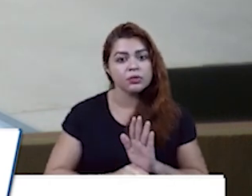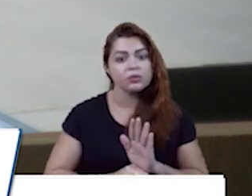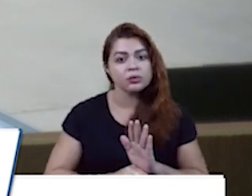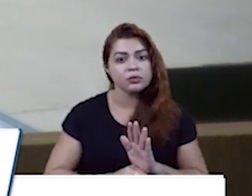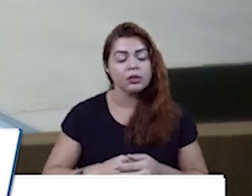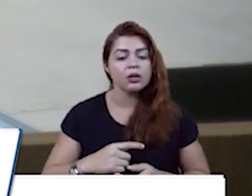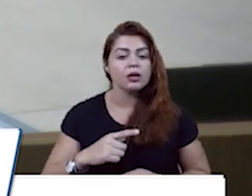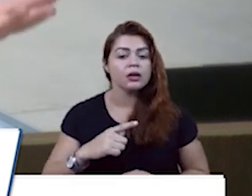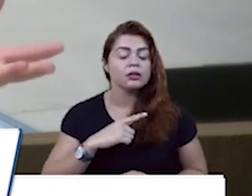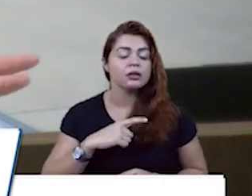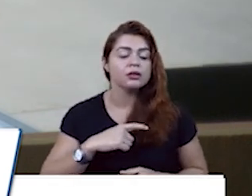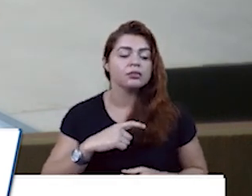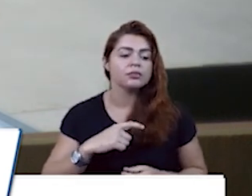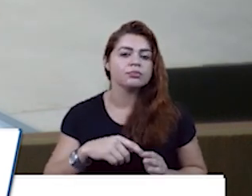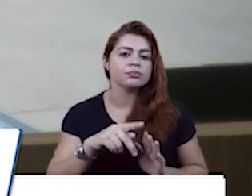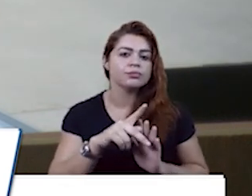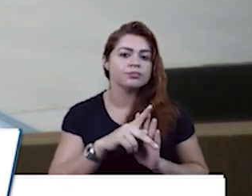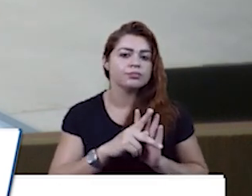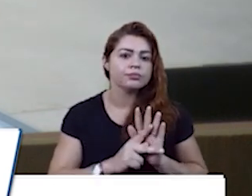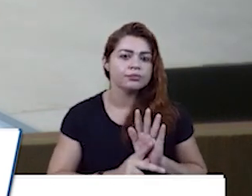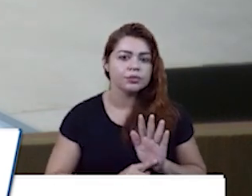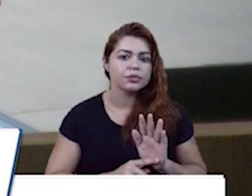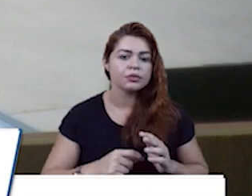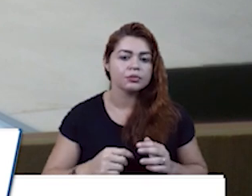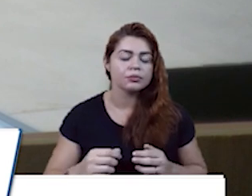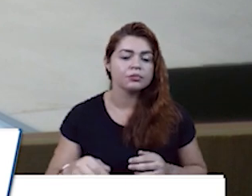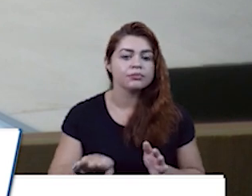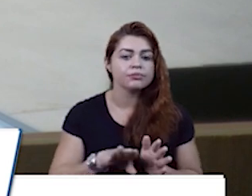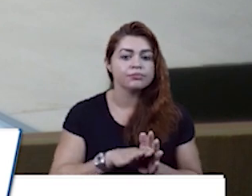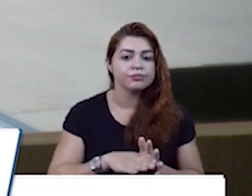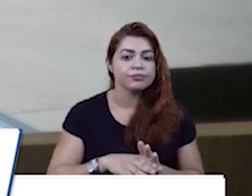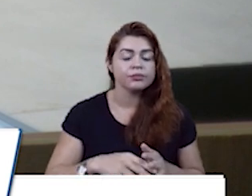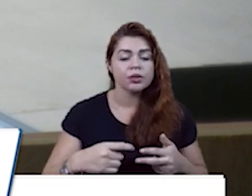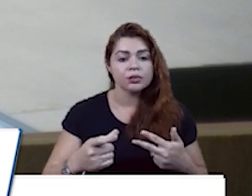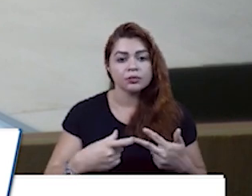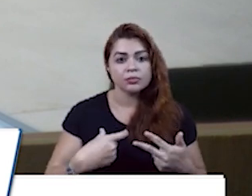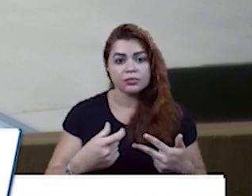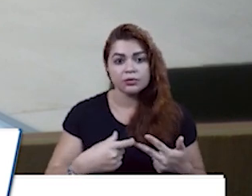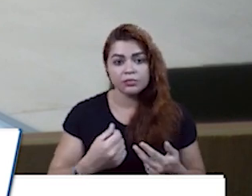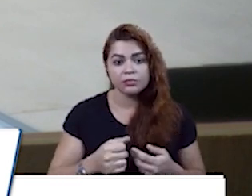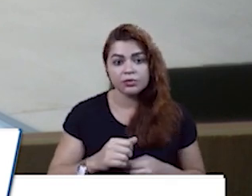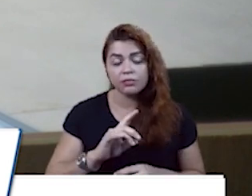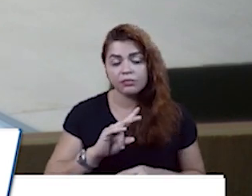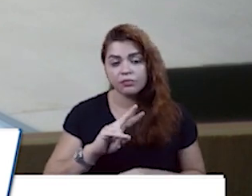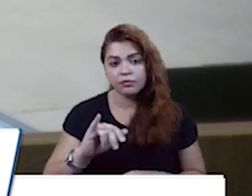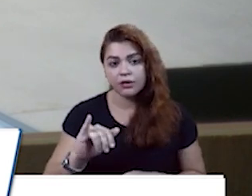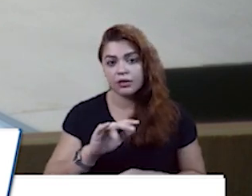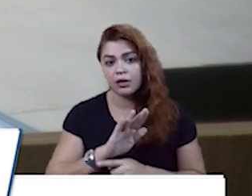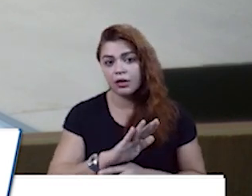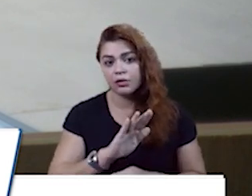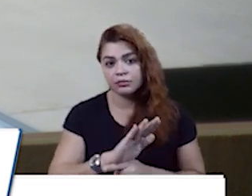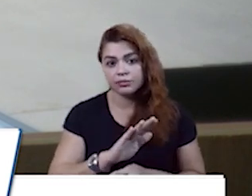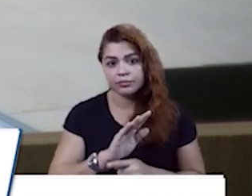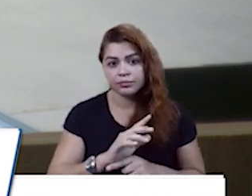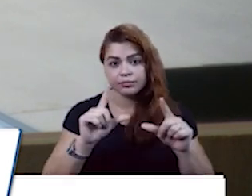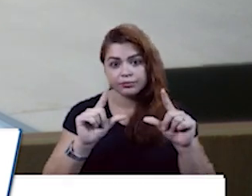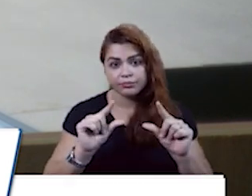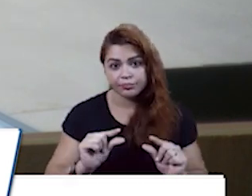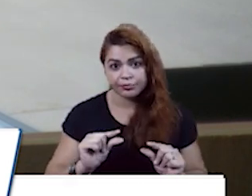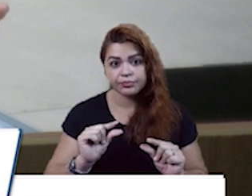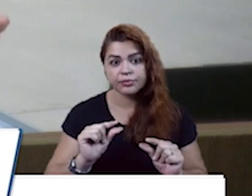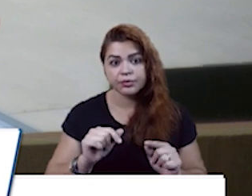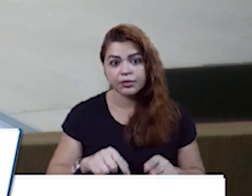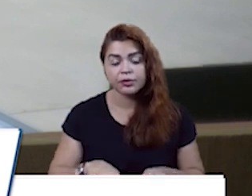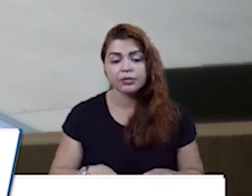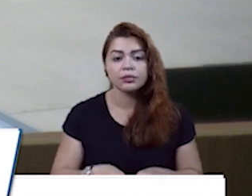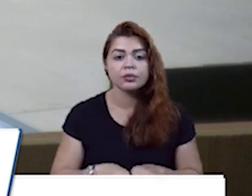vai ajudar a amenizar algumas coisas também. Eu vi aqui auxiliar de saúde, enfermeiro, vão contratar mais 20, né, vão abrir concurso